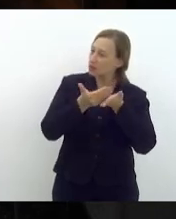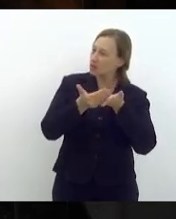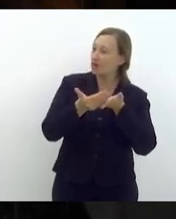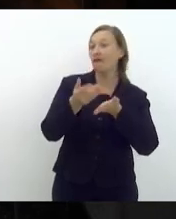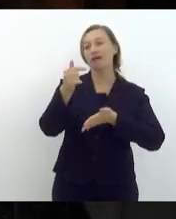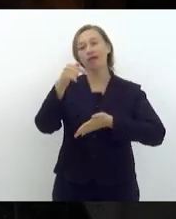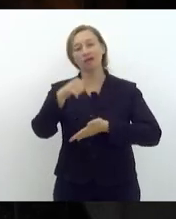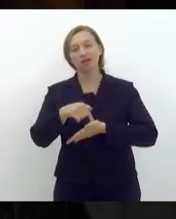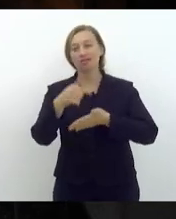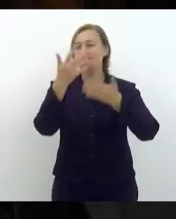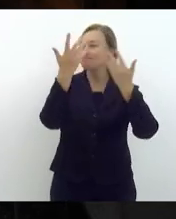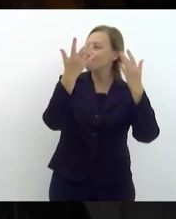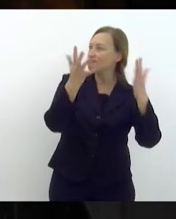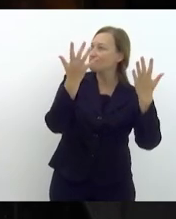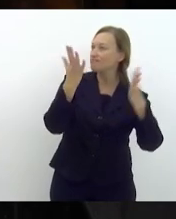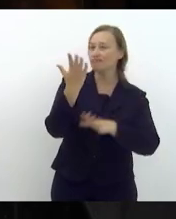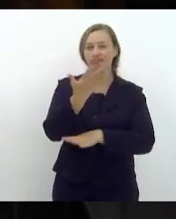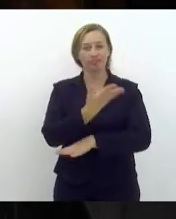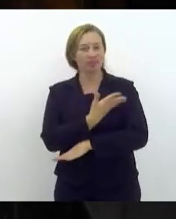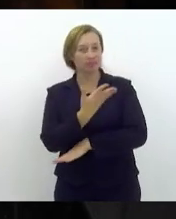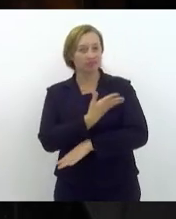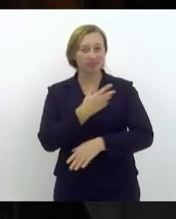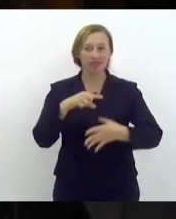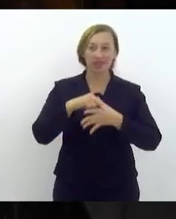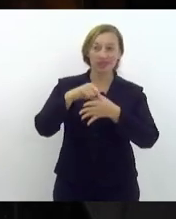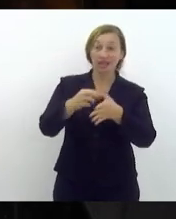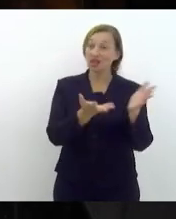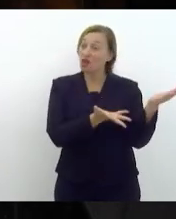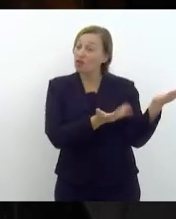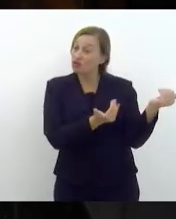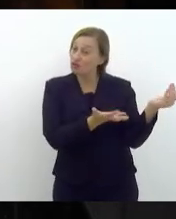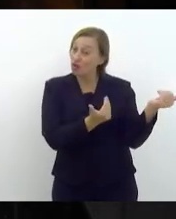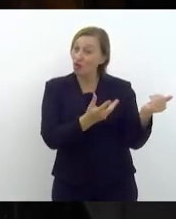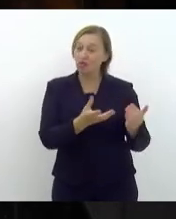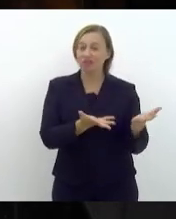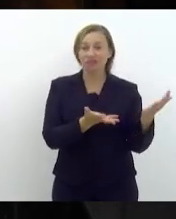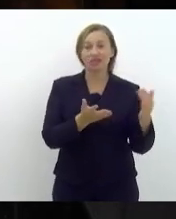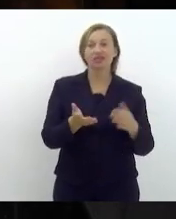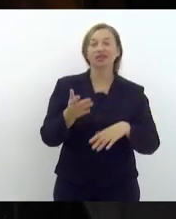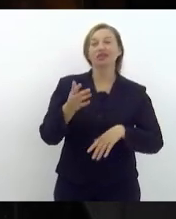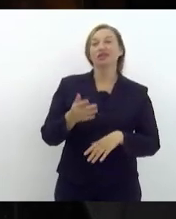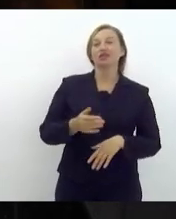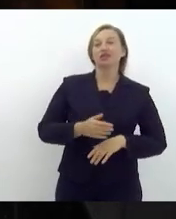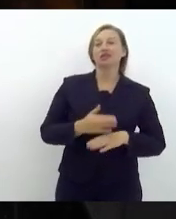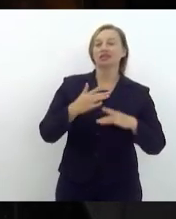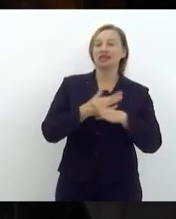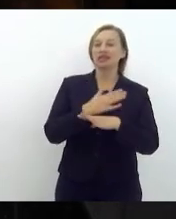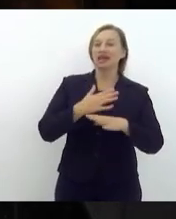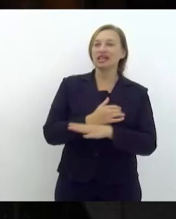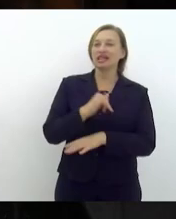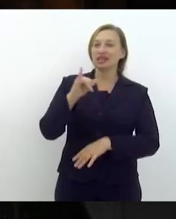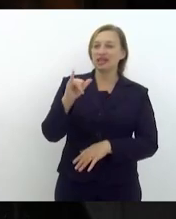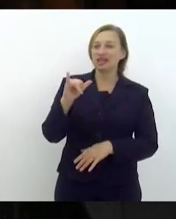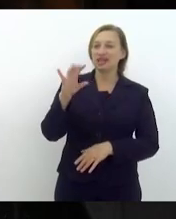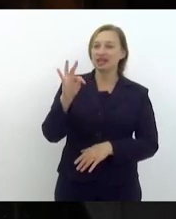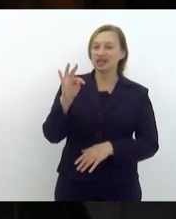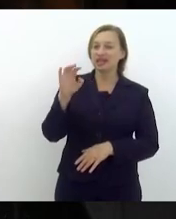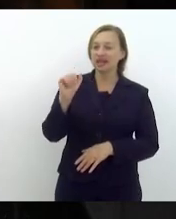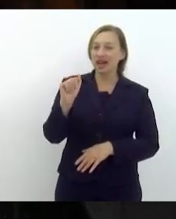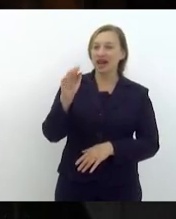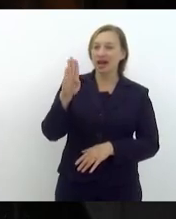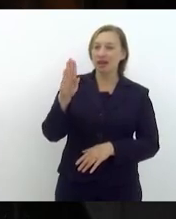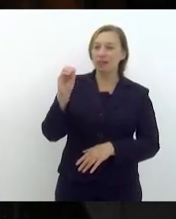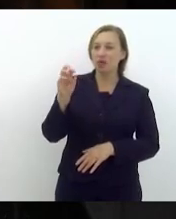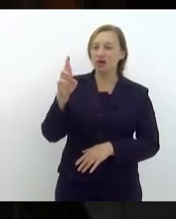aqui saudar o meu amigo e liderança jovem na cidade de Itaboraí Gabriel Busquet que foi parlamentar